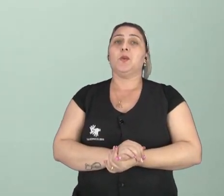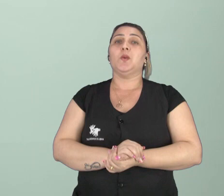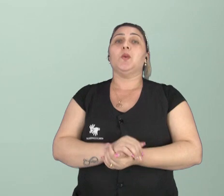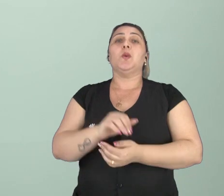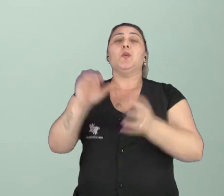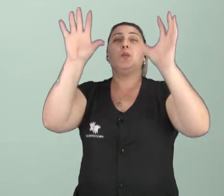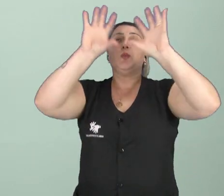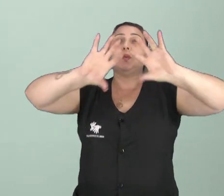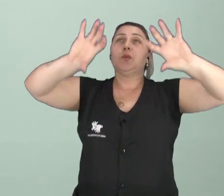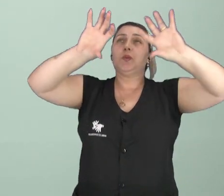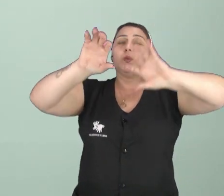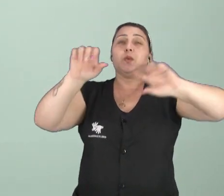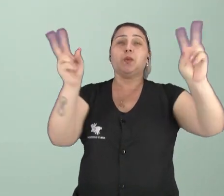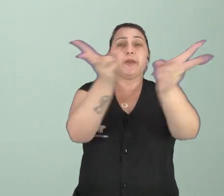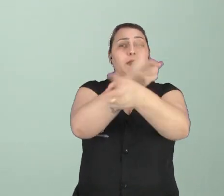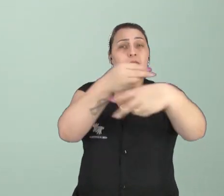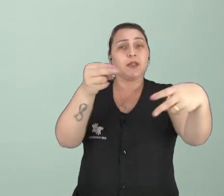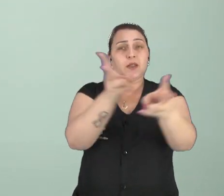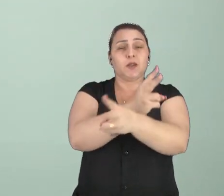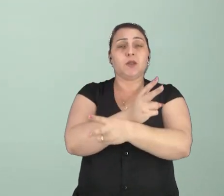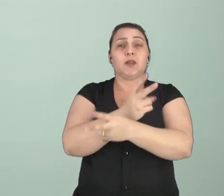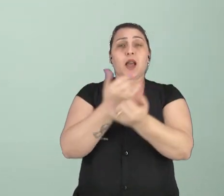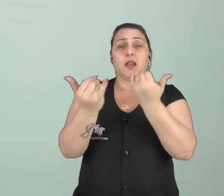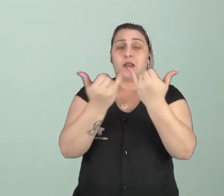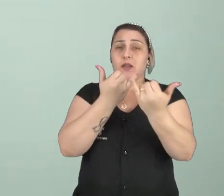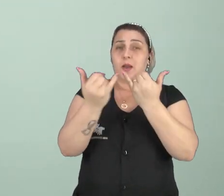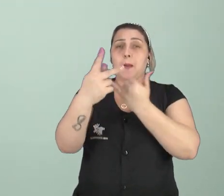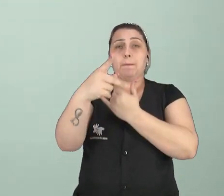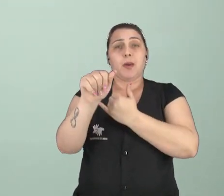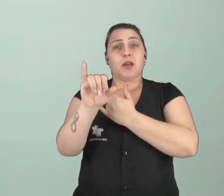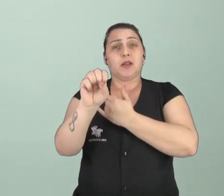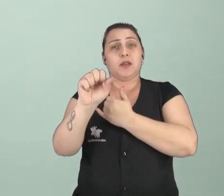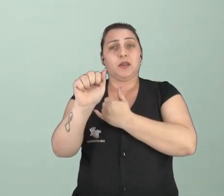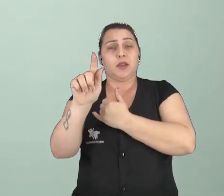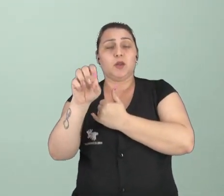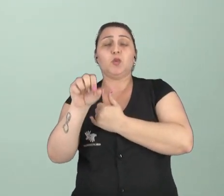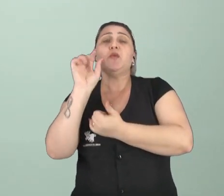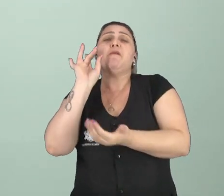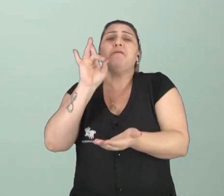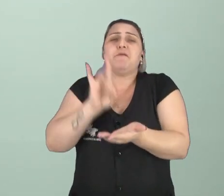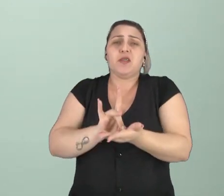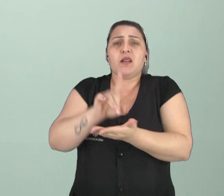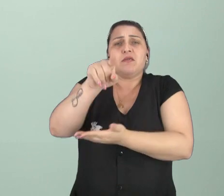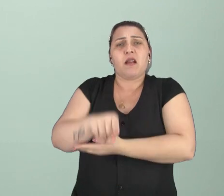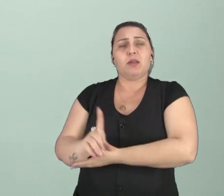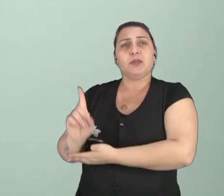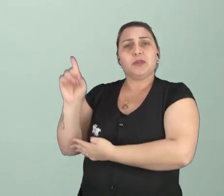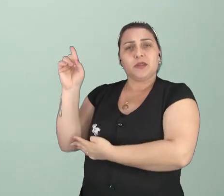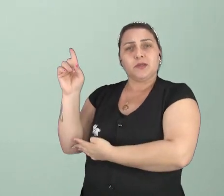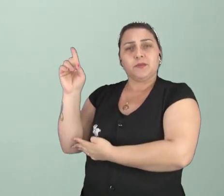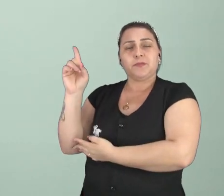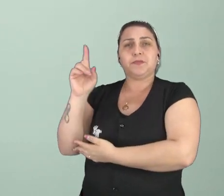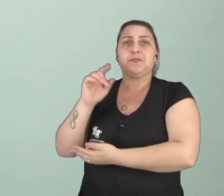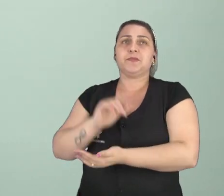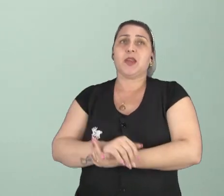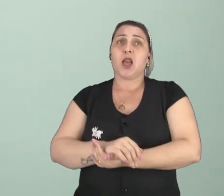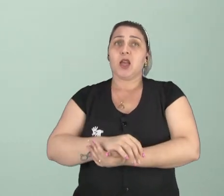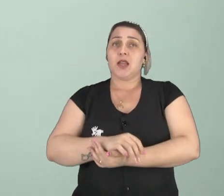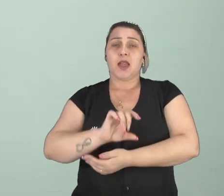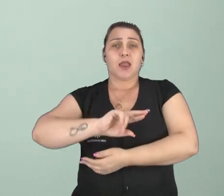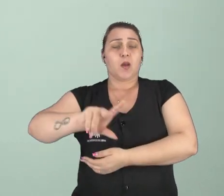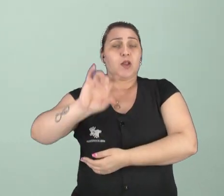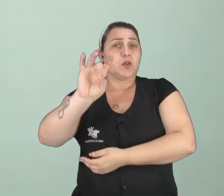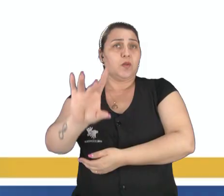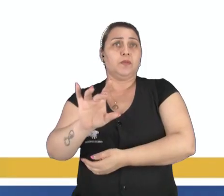ar, nuvem, tudo isso a gente assemelha como uma paisagem. O que é, de fato, é uma paisagem. Mas a paisagem não é só